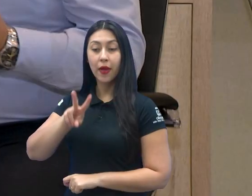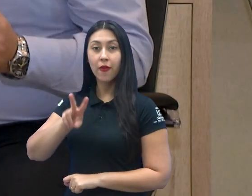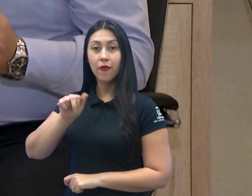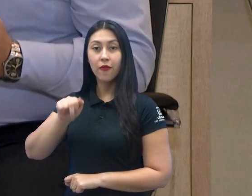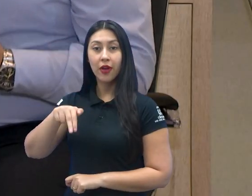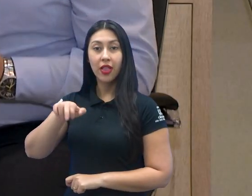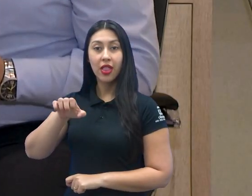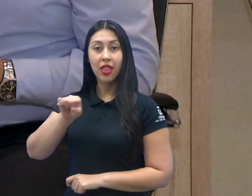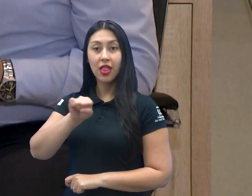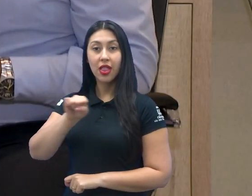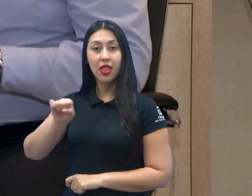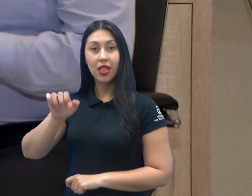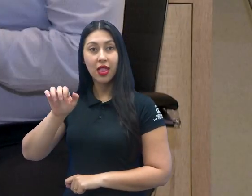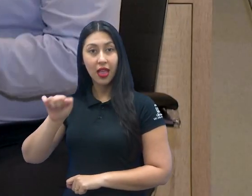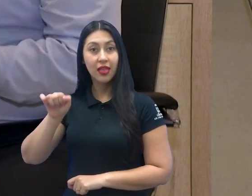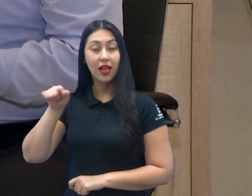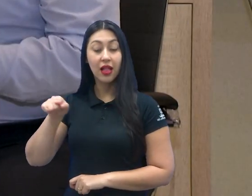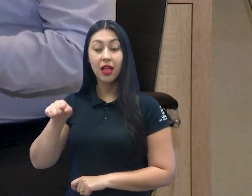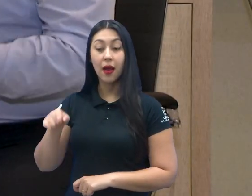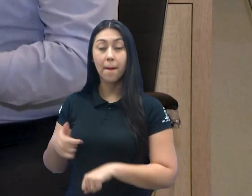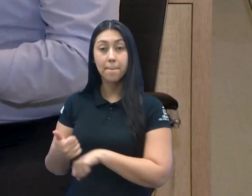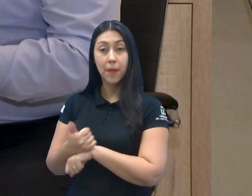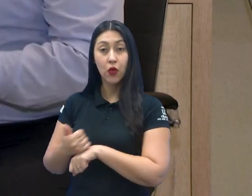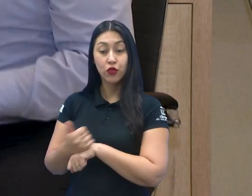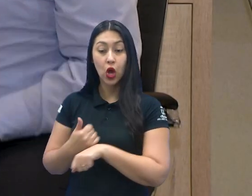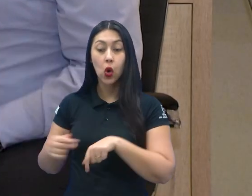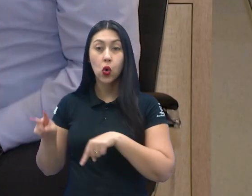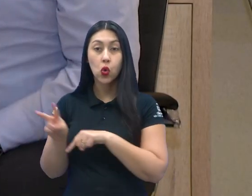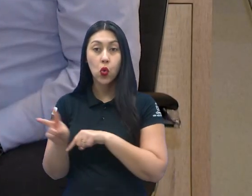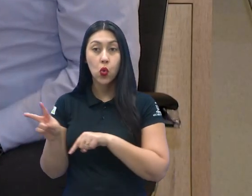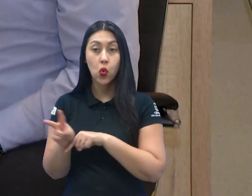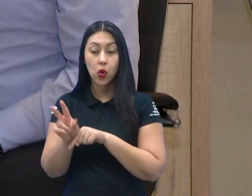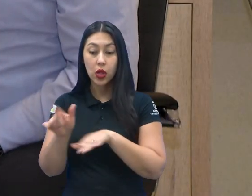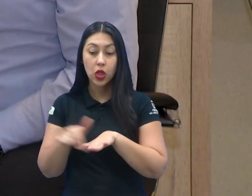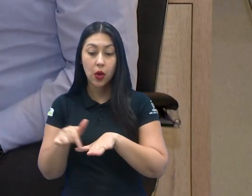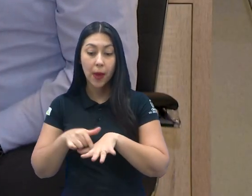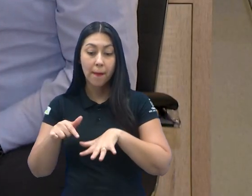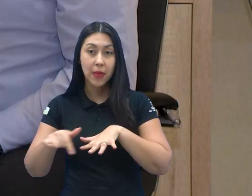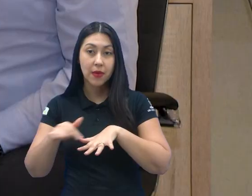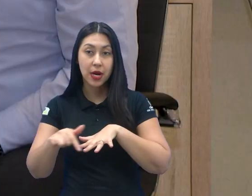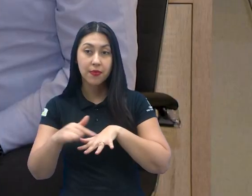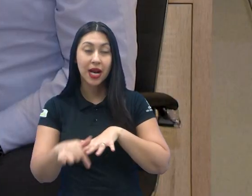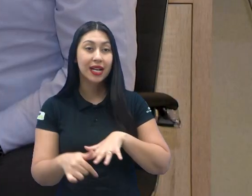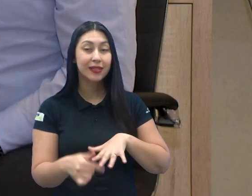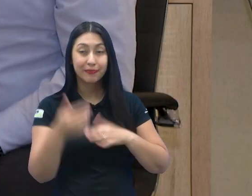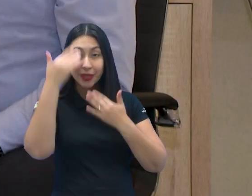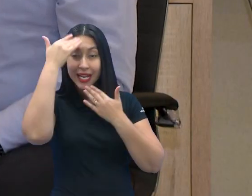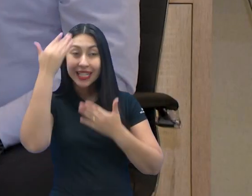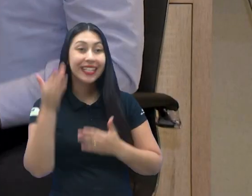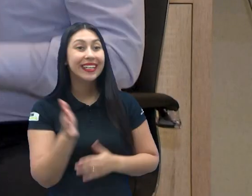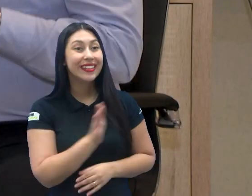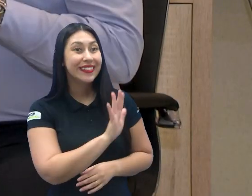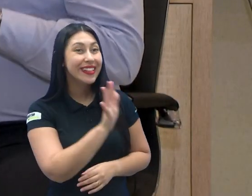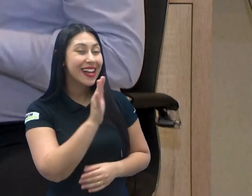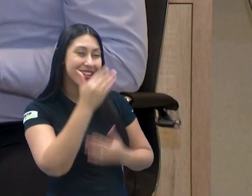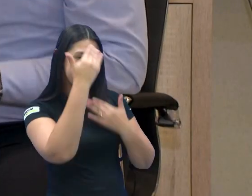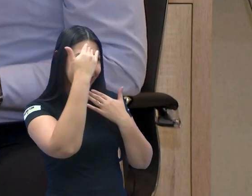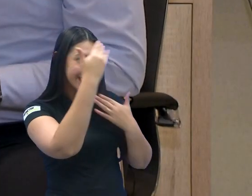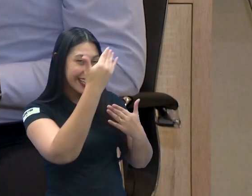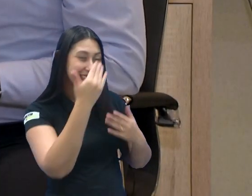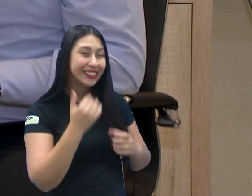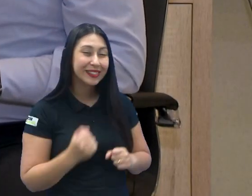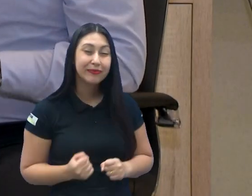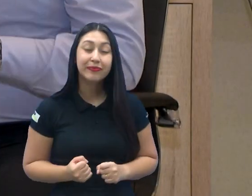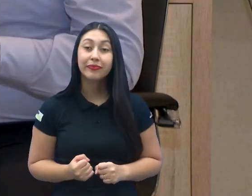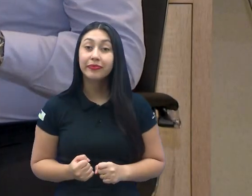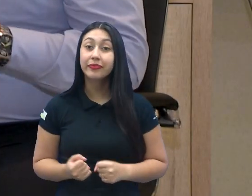biomédica e também podóloga. Doutora Vanessa, muito obrigado por estar com a gente. Obrigada, Rafa. Oi, Gi, tudo bem? Doutora